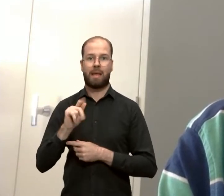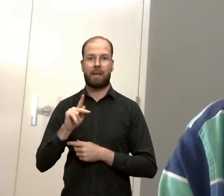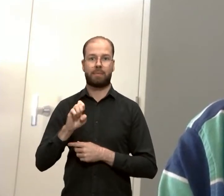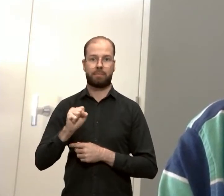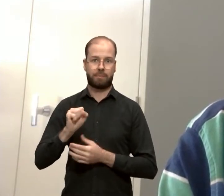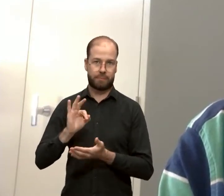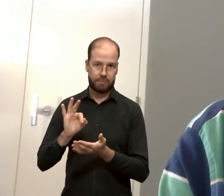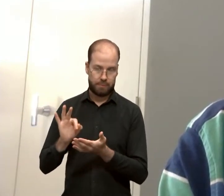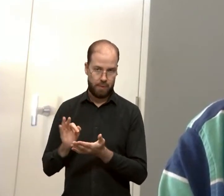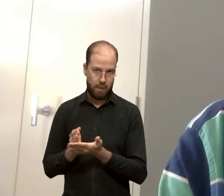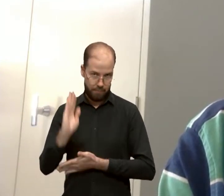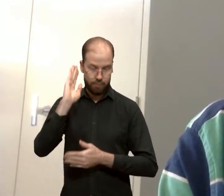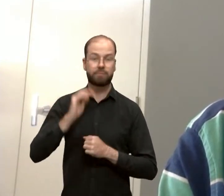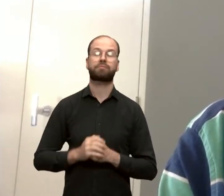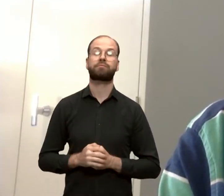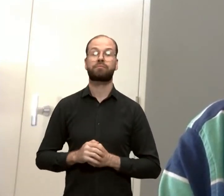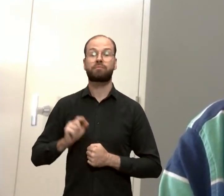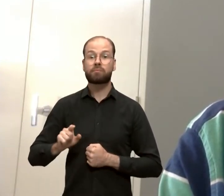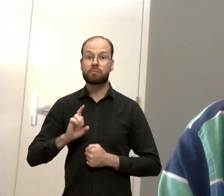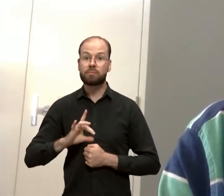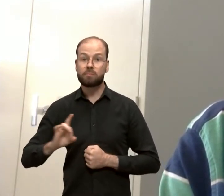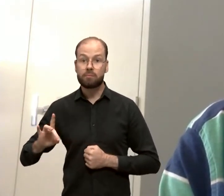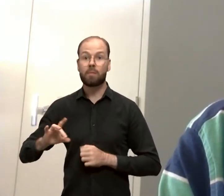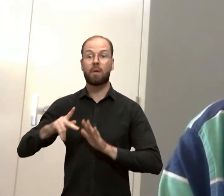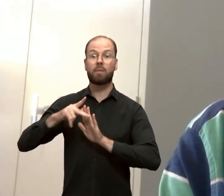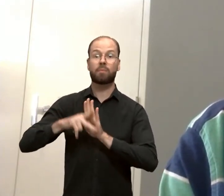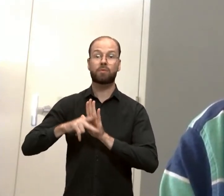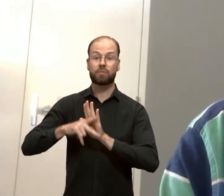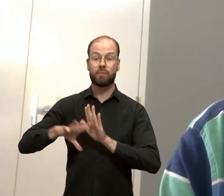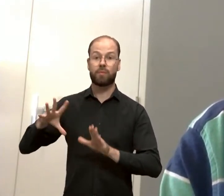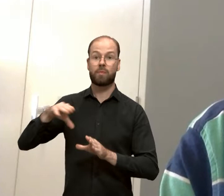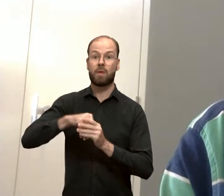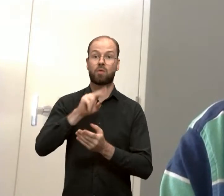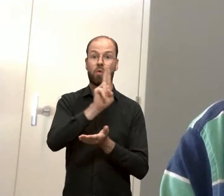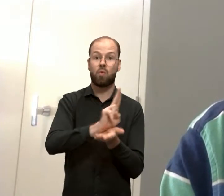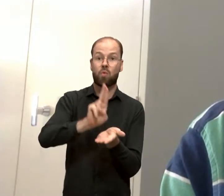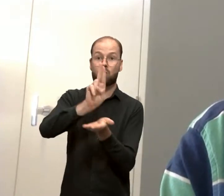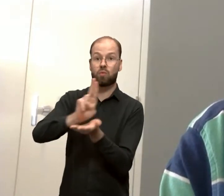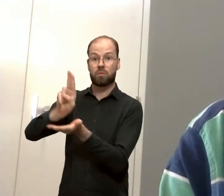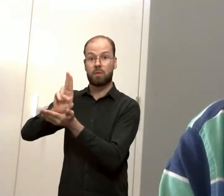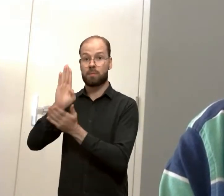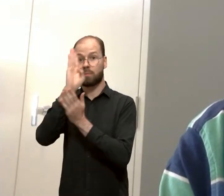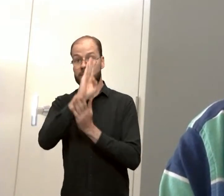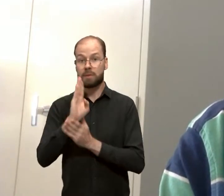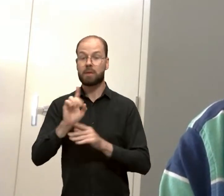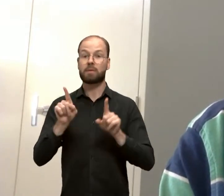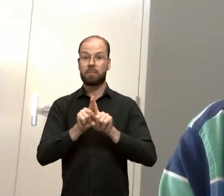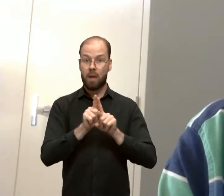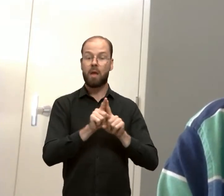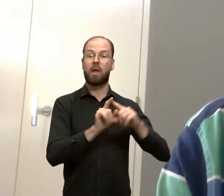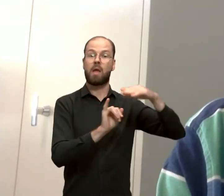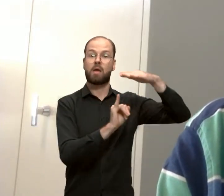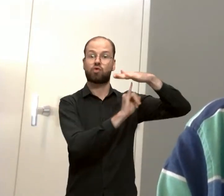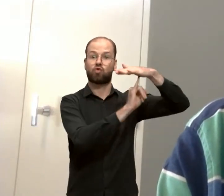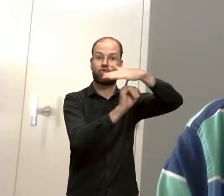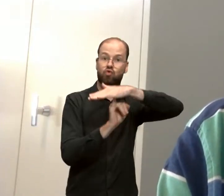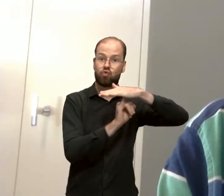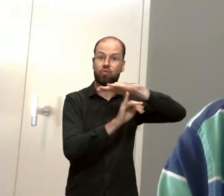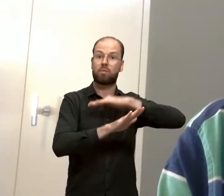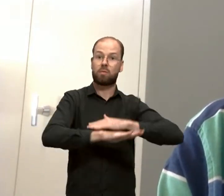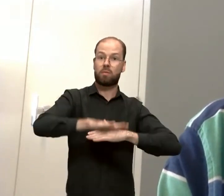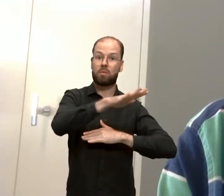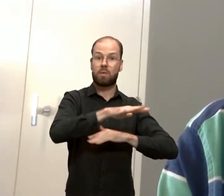envolve várias universidades brasileiras e instituições de ensino na França, de engenharia. No